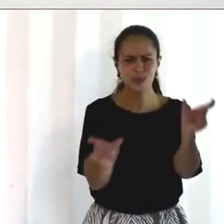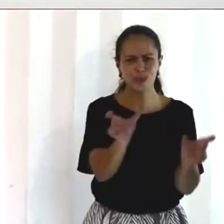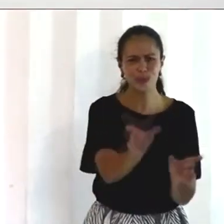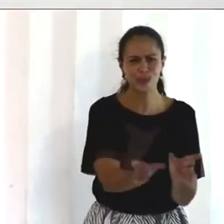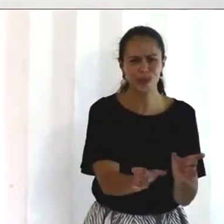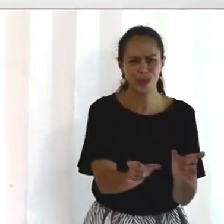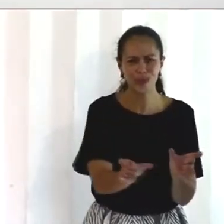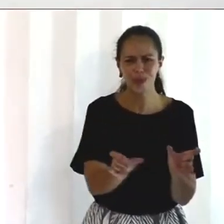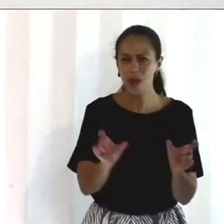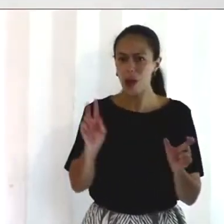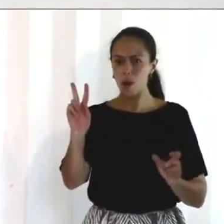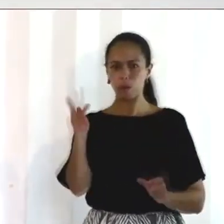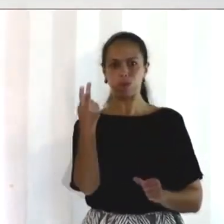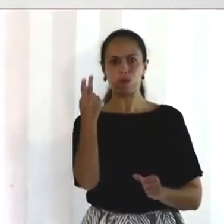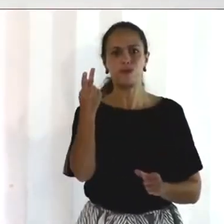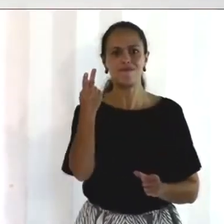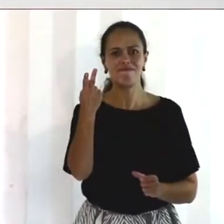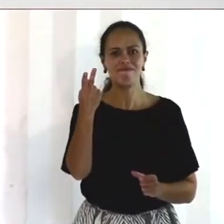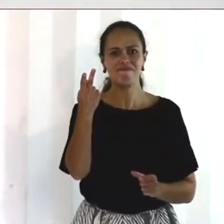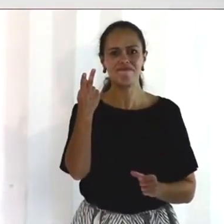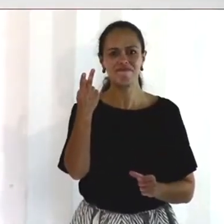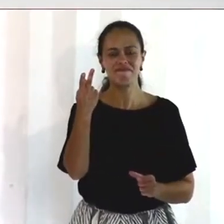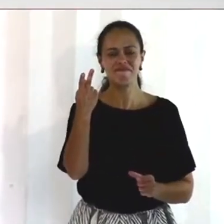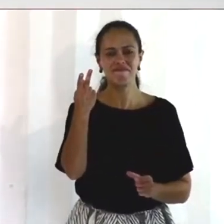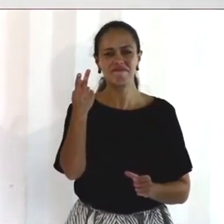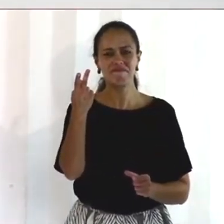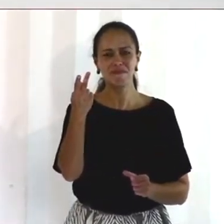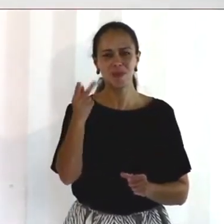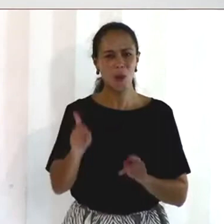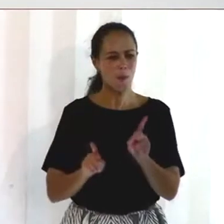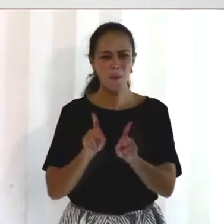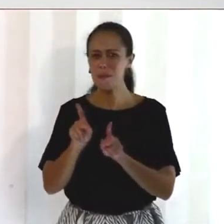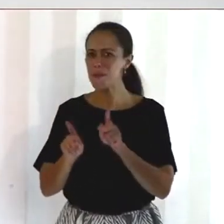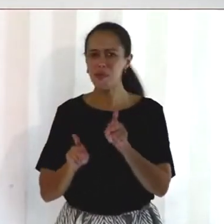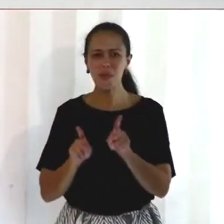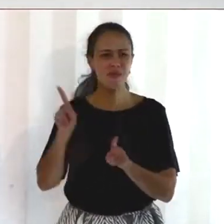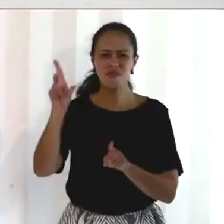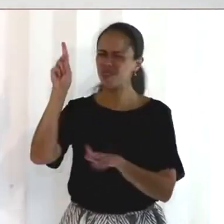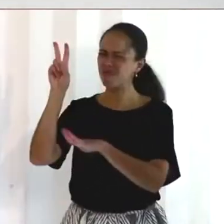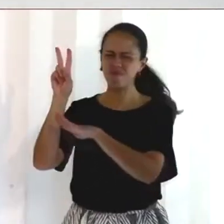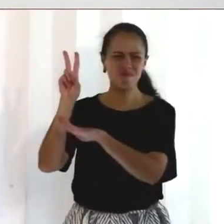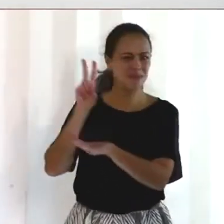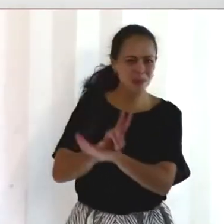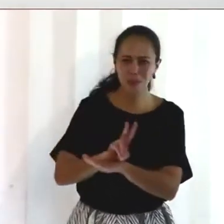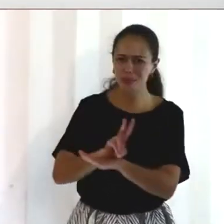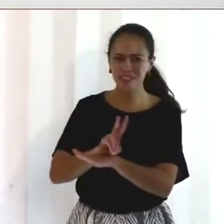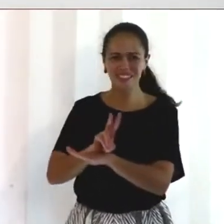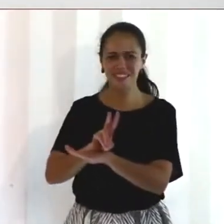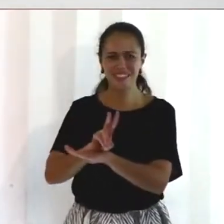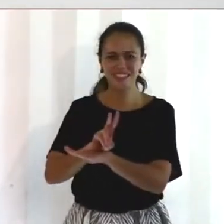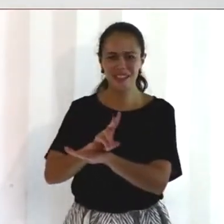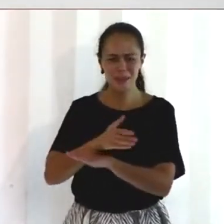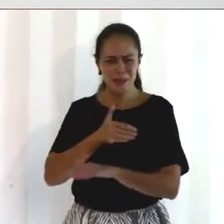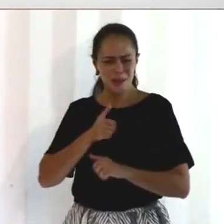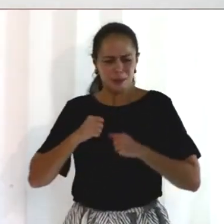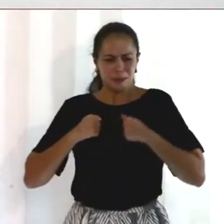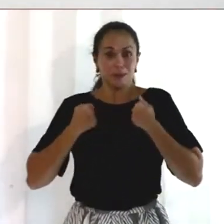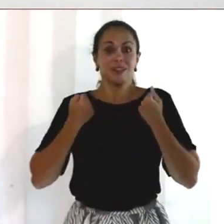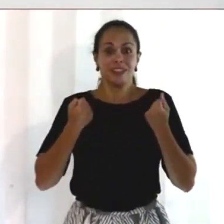21:5. Deus renova o seu povo. E na autoridade de Jesus, aquelas